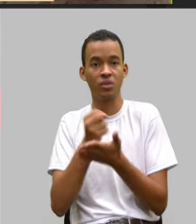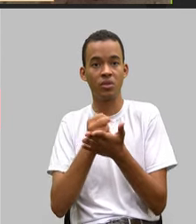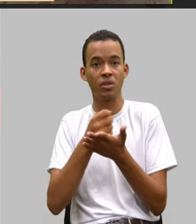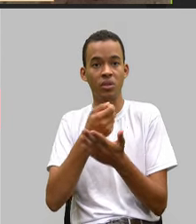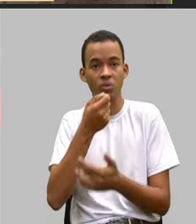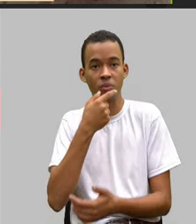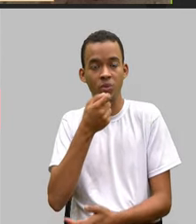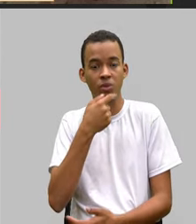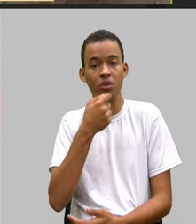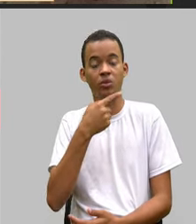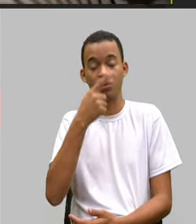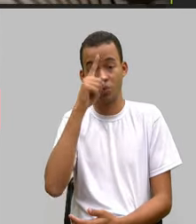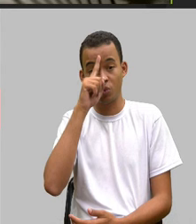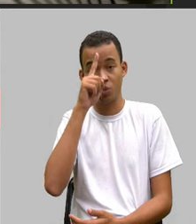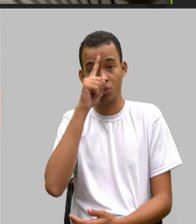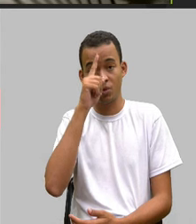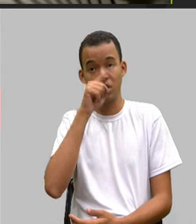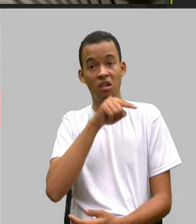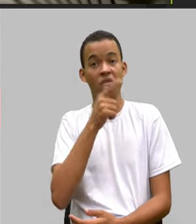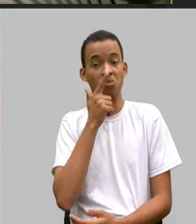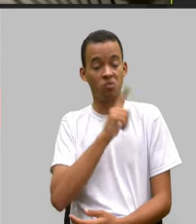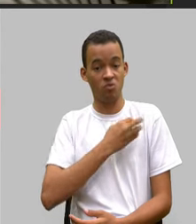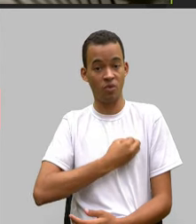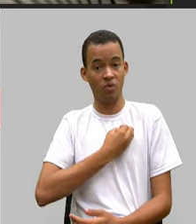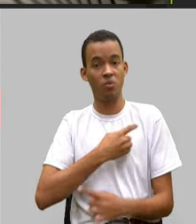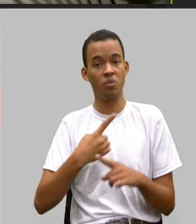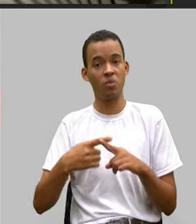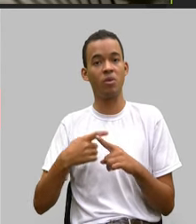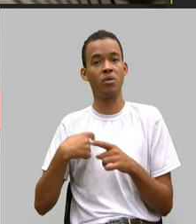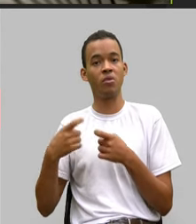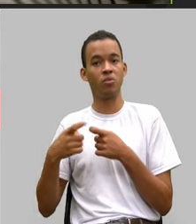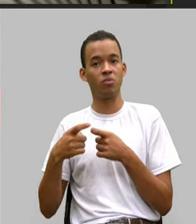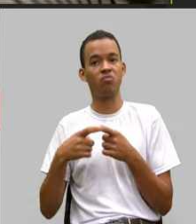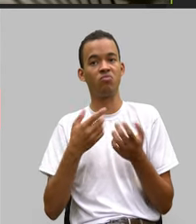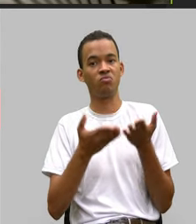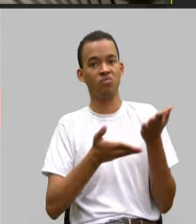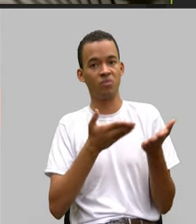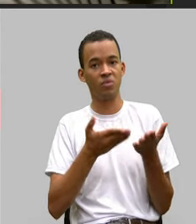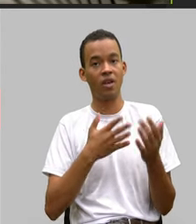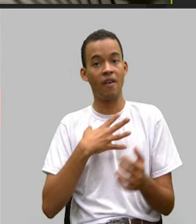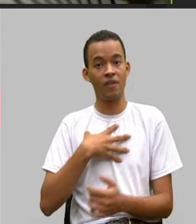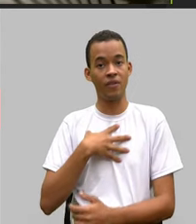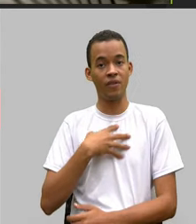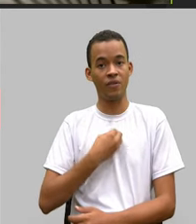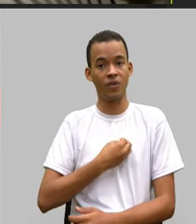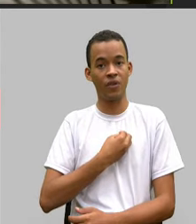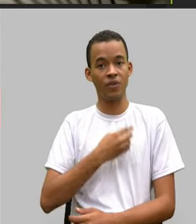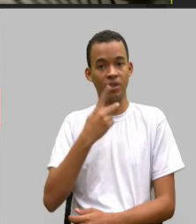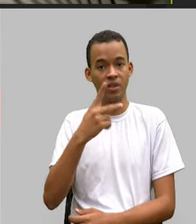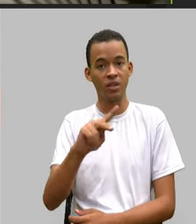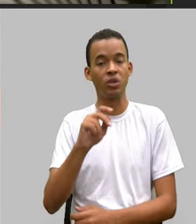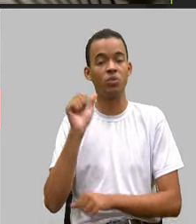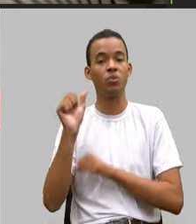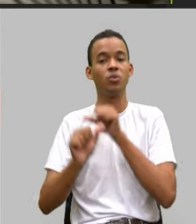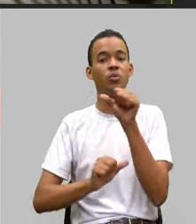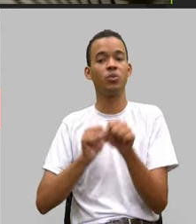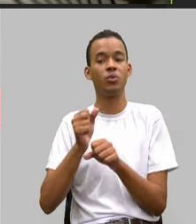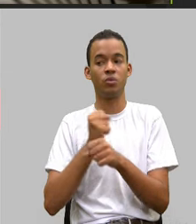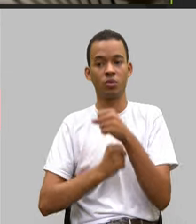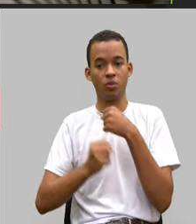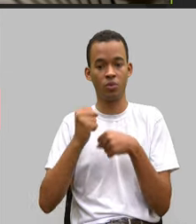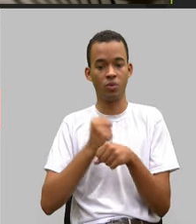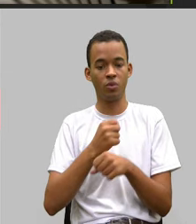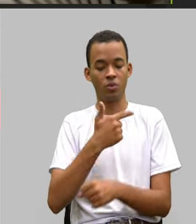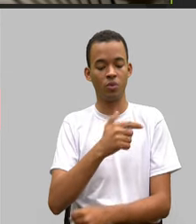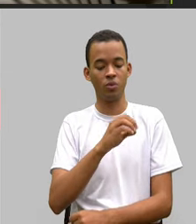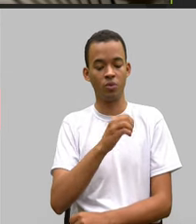colocados ali a vida do Benício mudou a partir do dia 29/04 de24 portanto